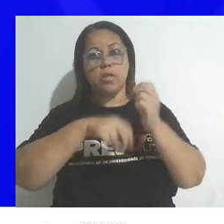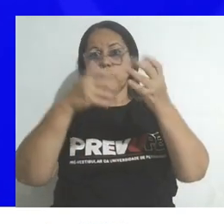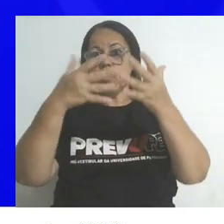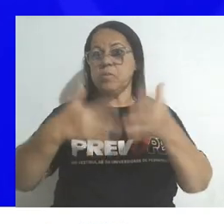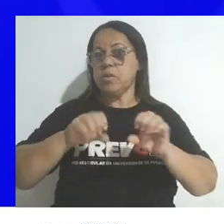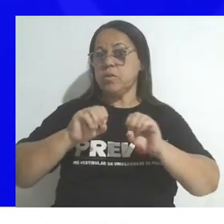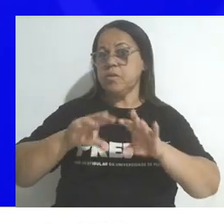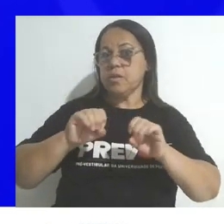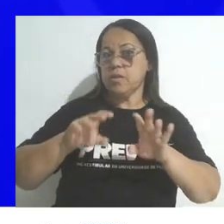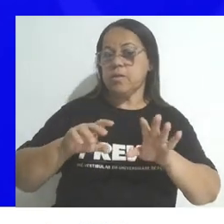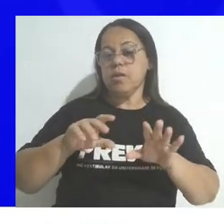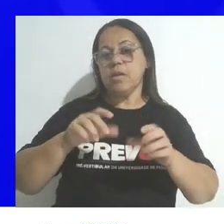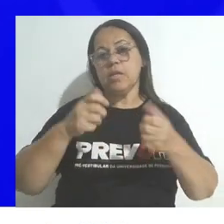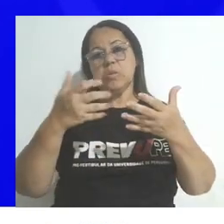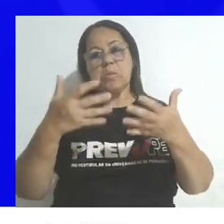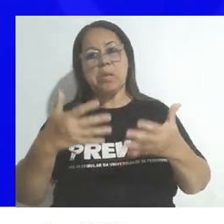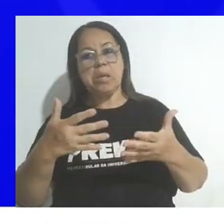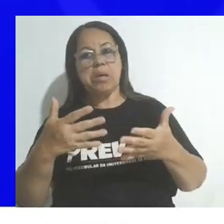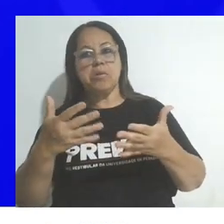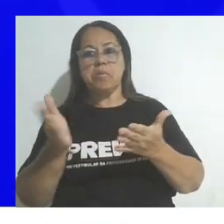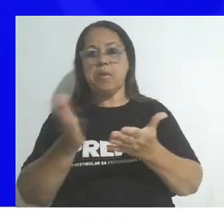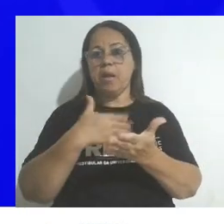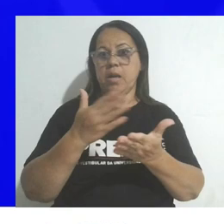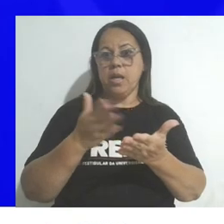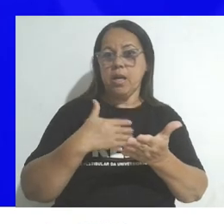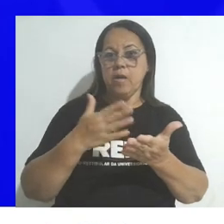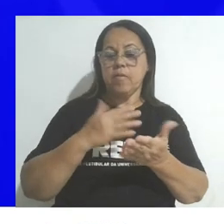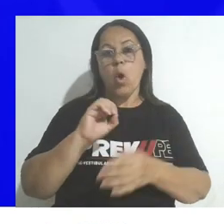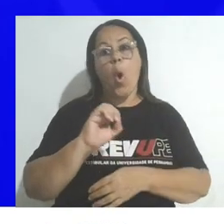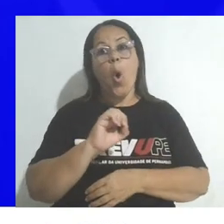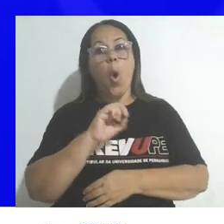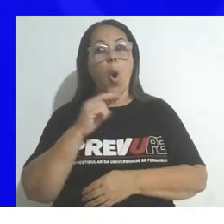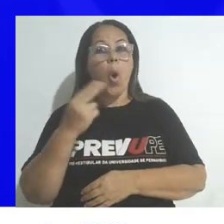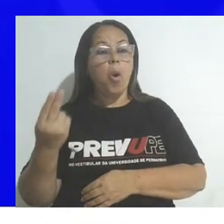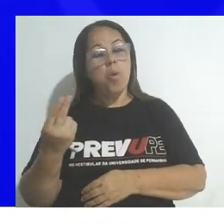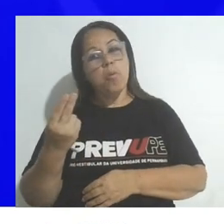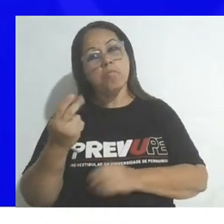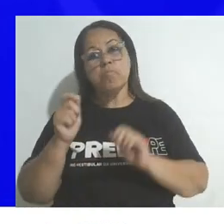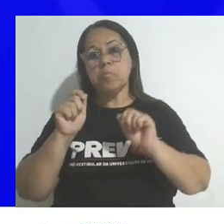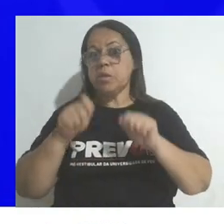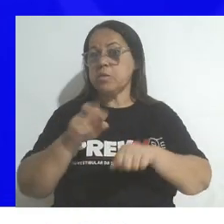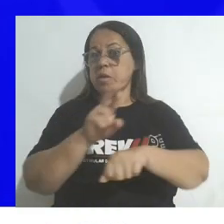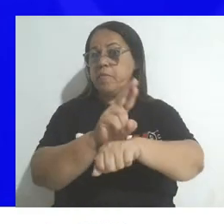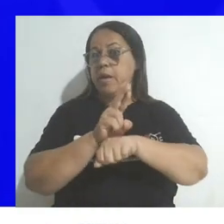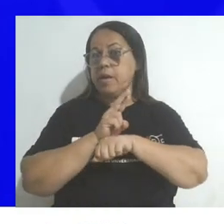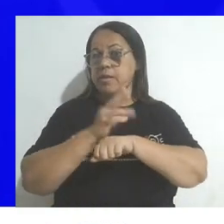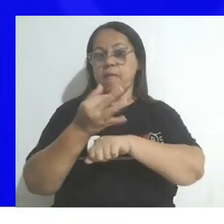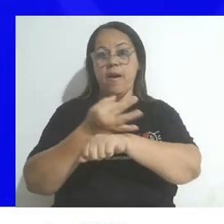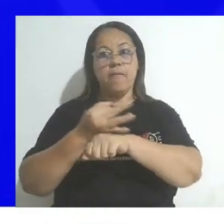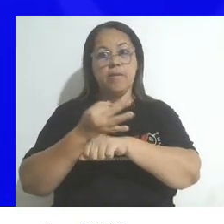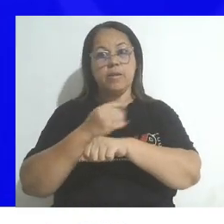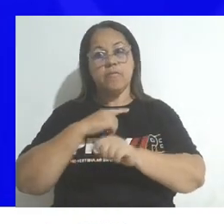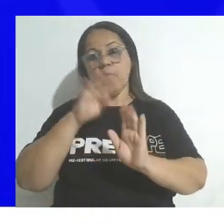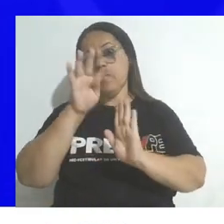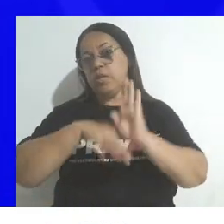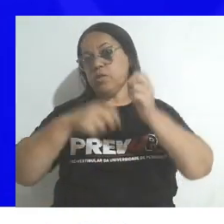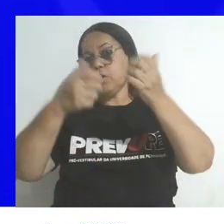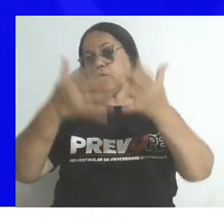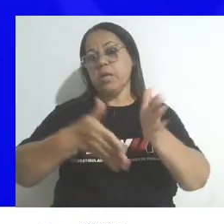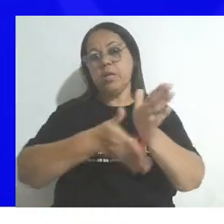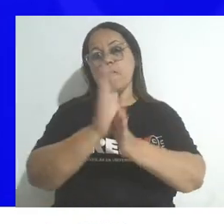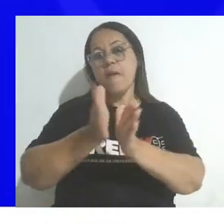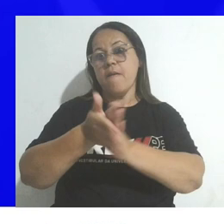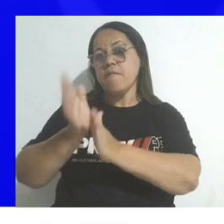que fala sobre educação e que traz aí algumas questões sobre livros ou pode ser reservar a férias se eu tiver lendo um texto que